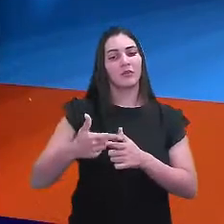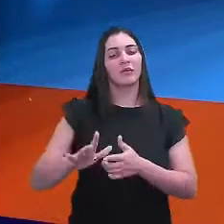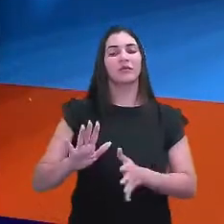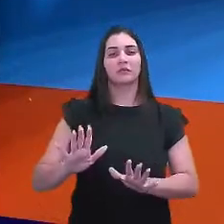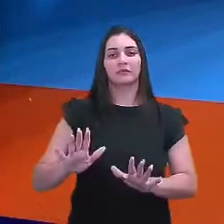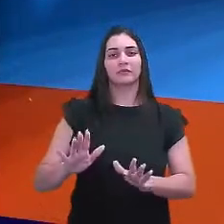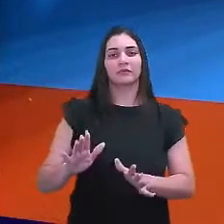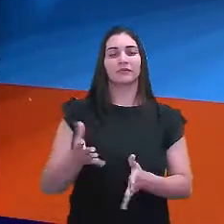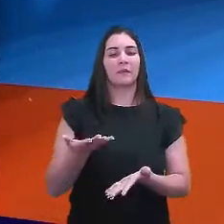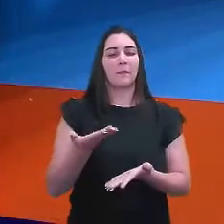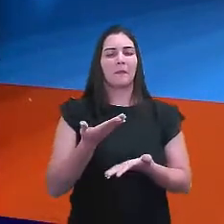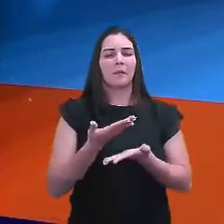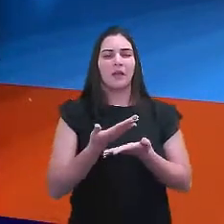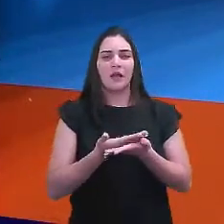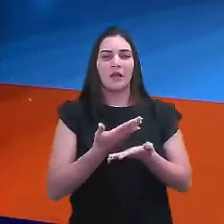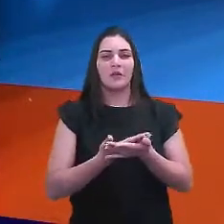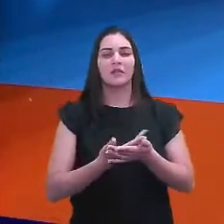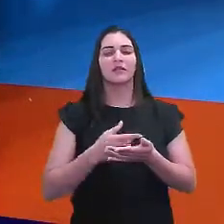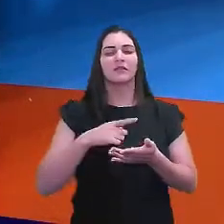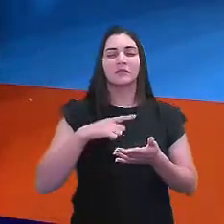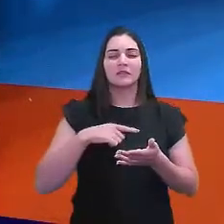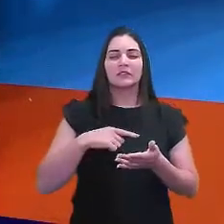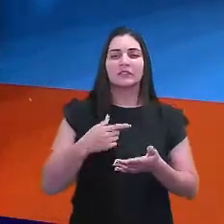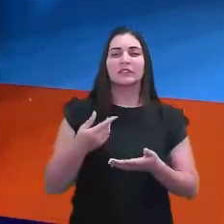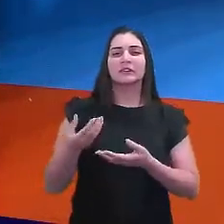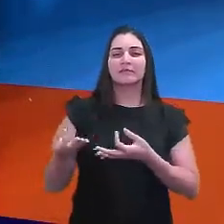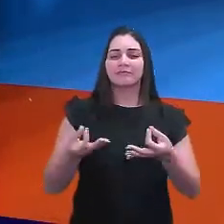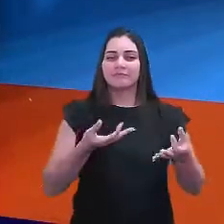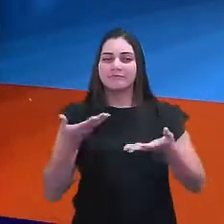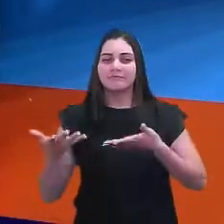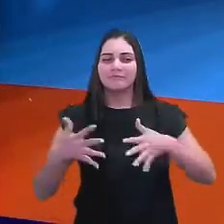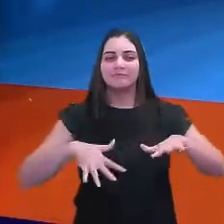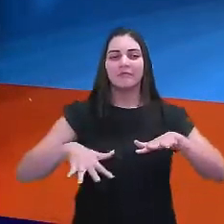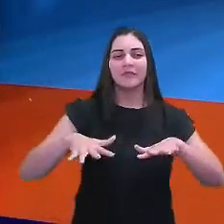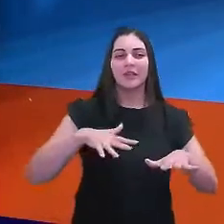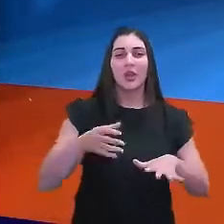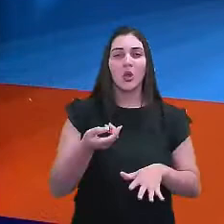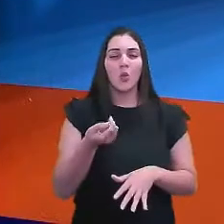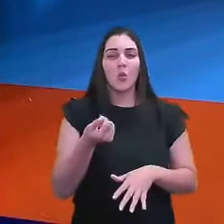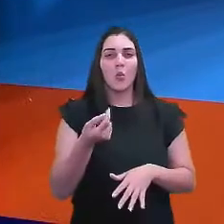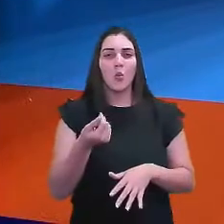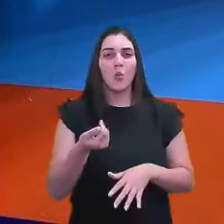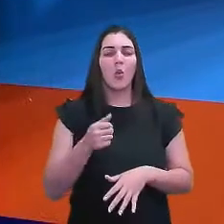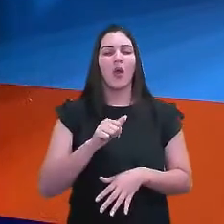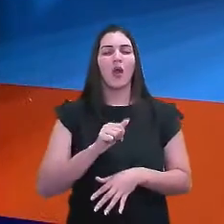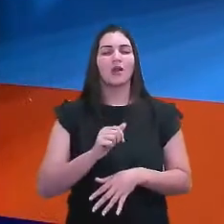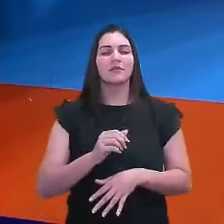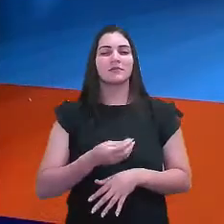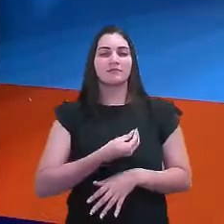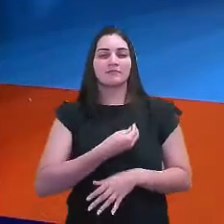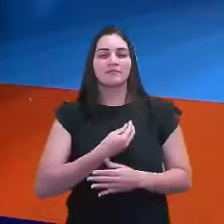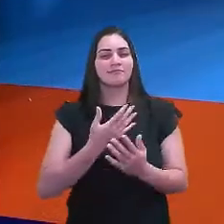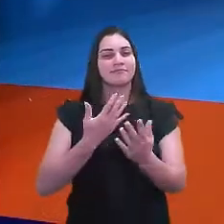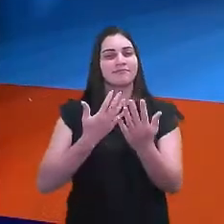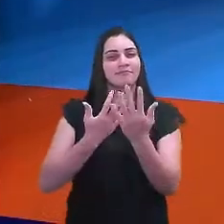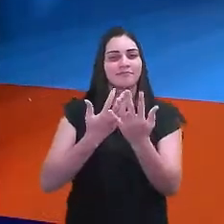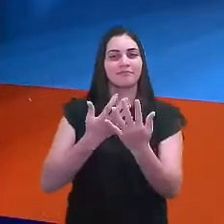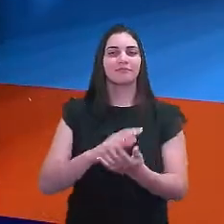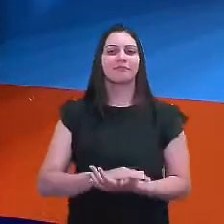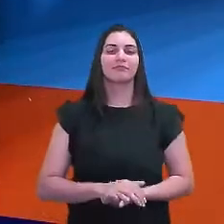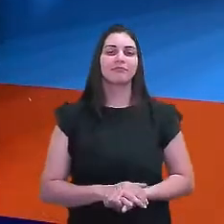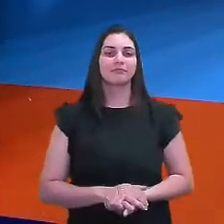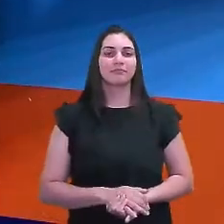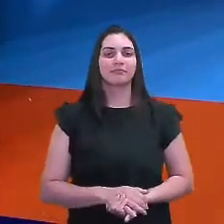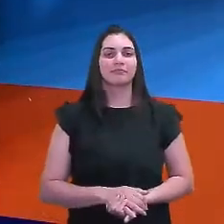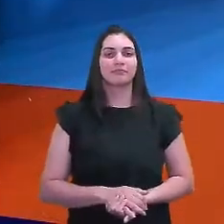ser aquela coisinha linear, fechadinha, não. Faz parte. Aqui é uma aula quase ao vivo. Não está sendo ao vivo, mas é quase. Então, vamos lá para o